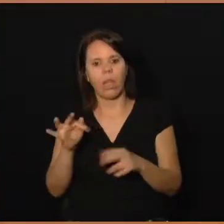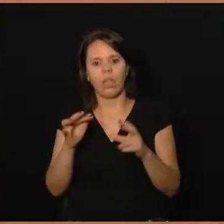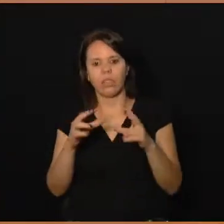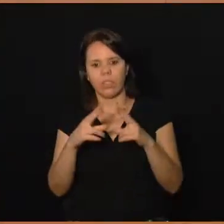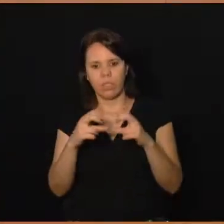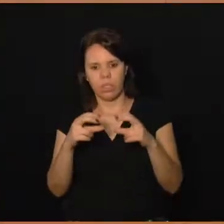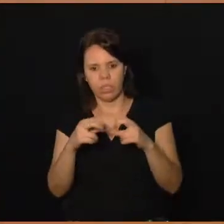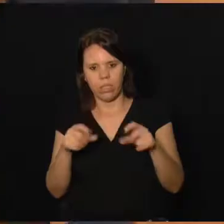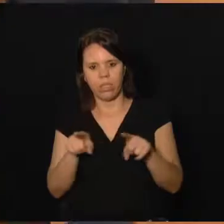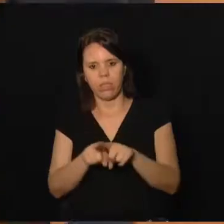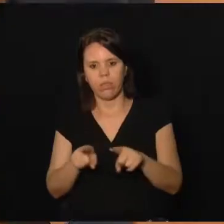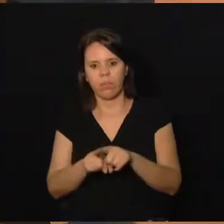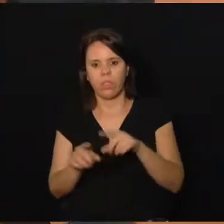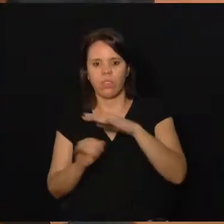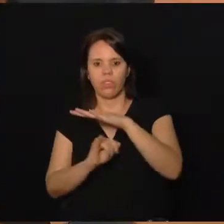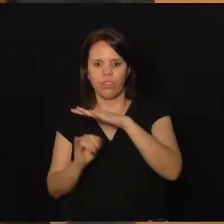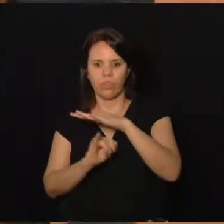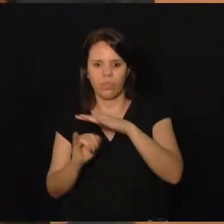codependência química pelo Instituto